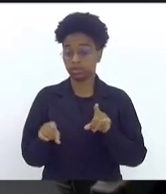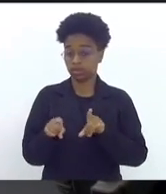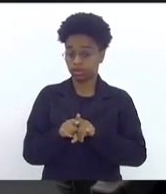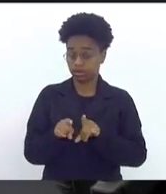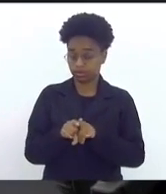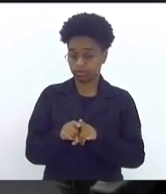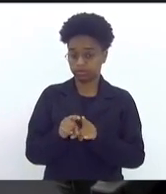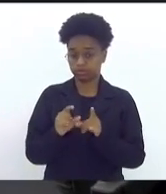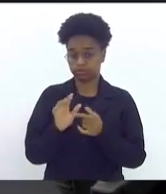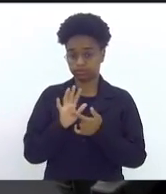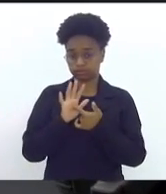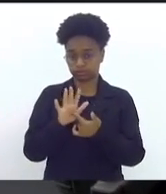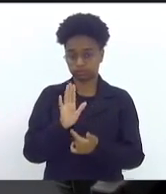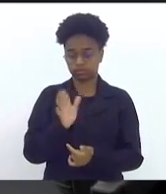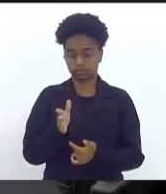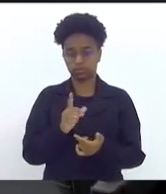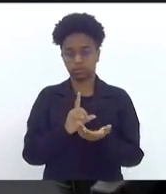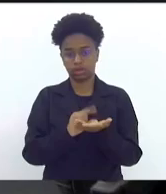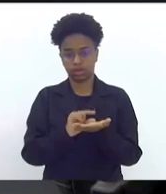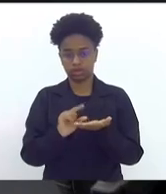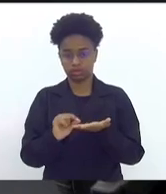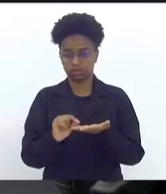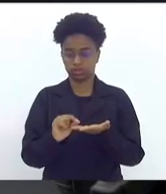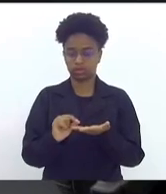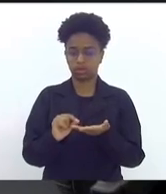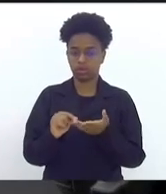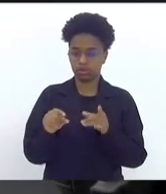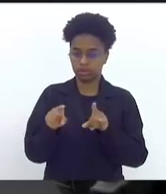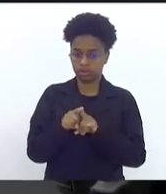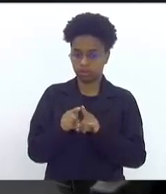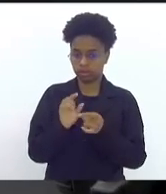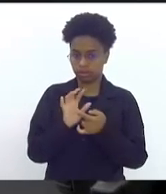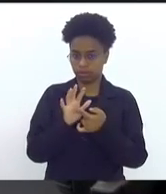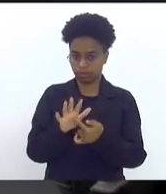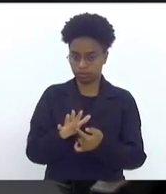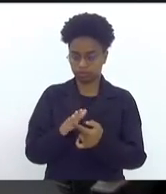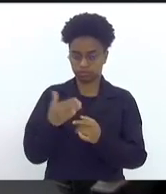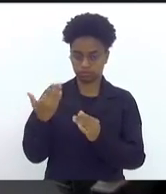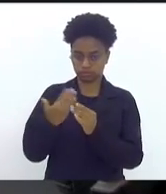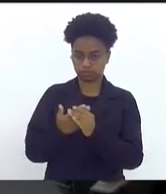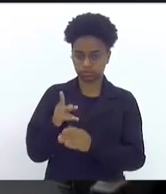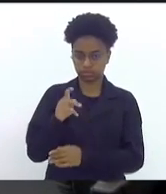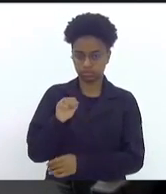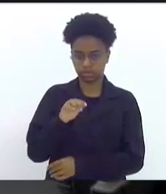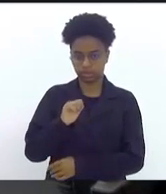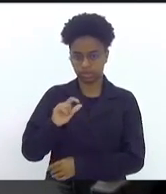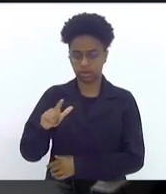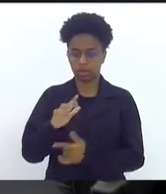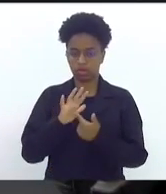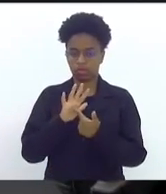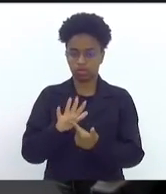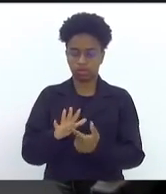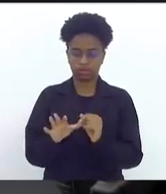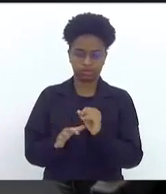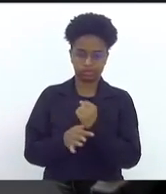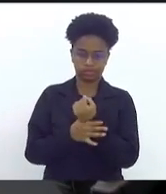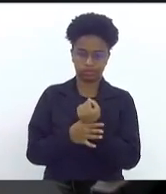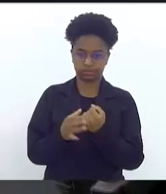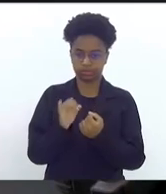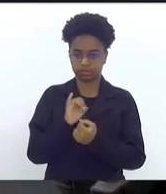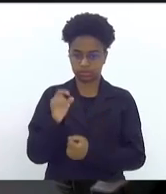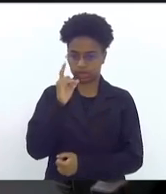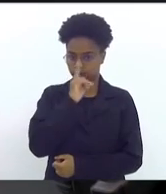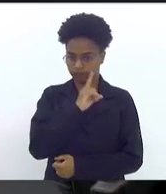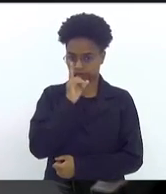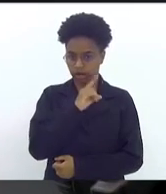também que, embora o artigo 226 do Código de Processo Penal represente uma garantia mínima contra o erro judiciário, as exigências previstas